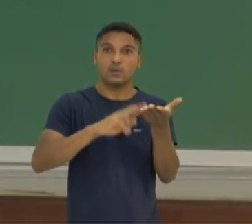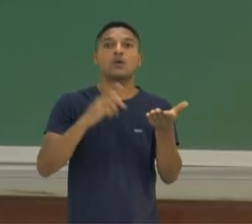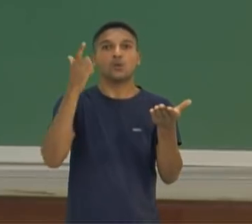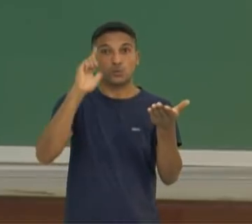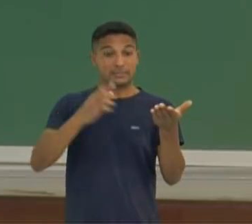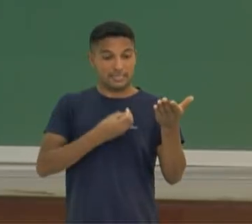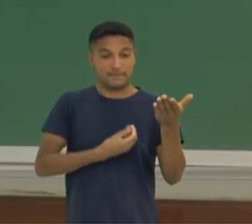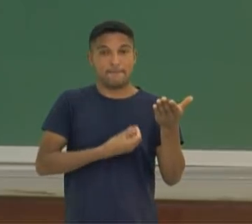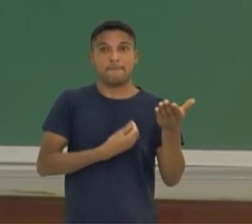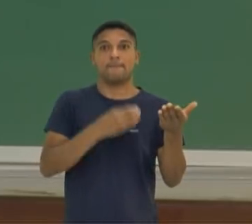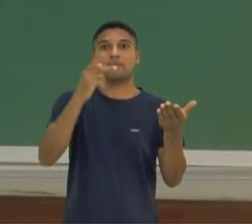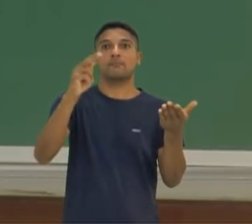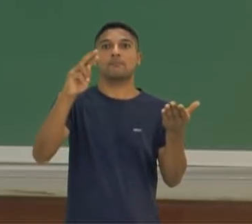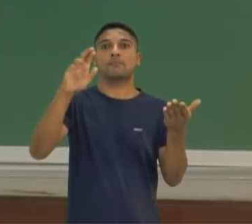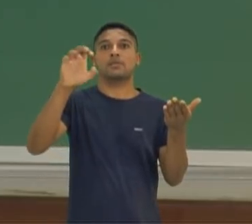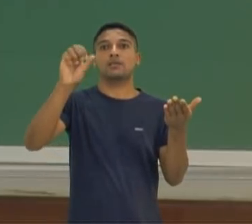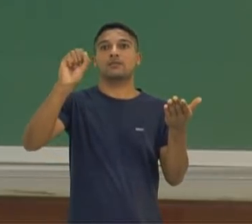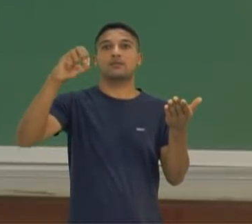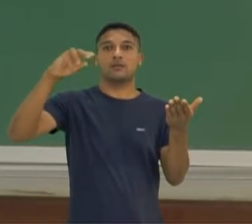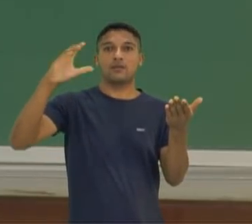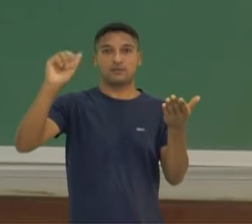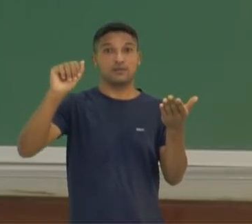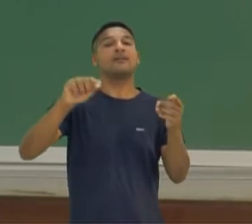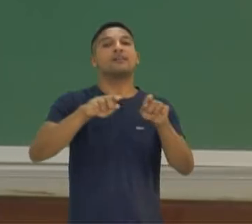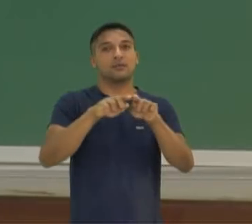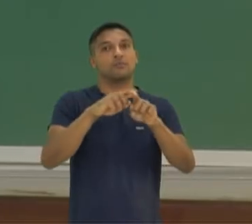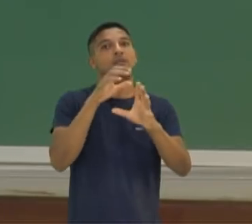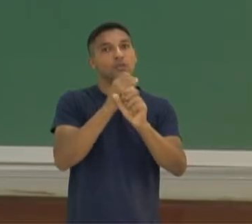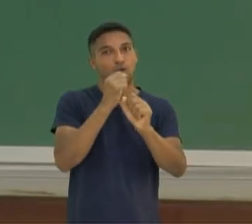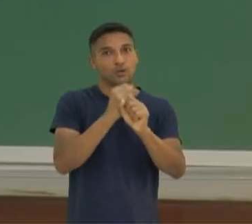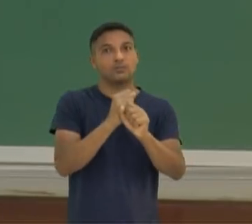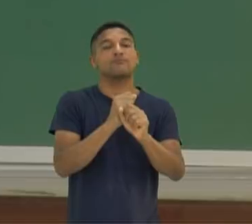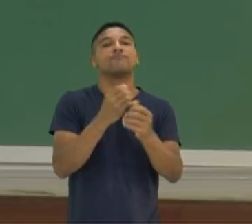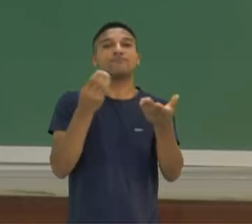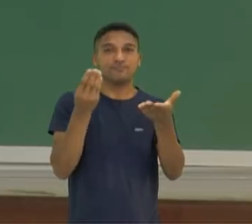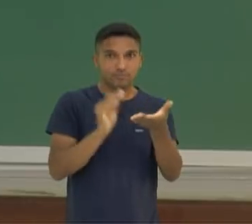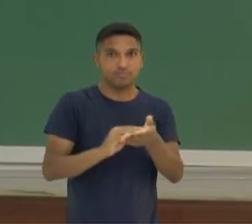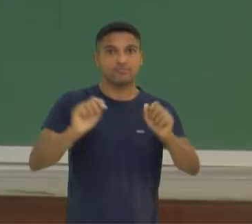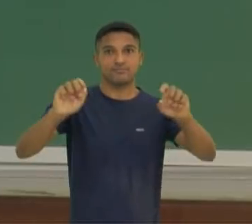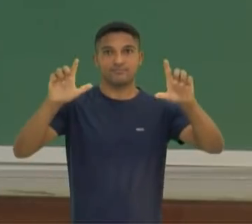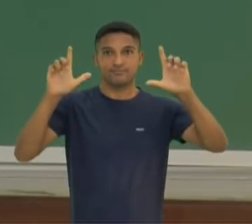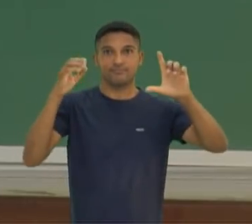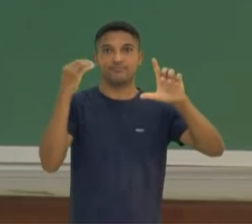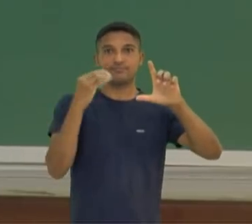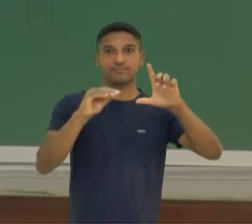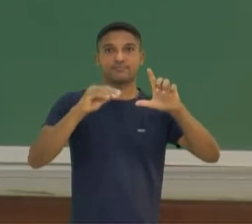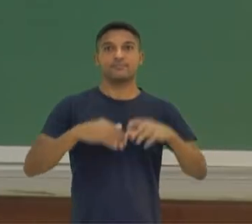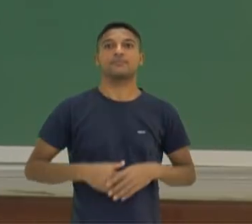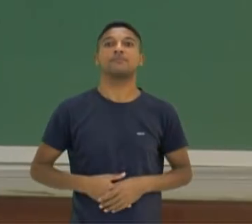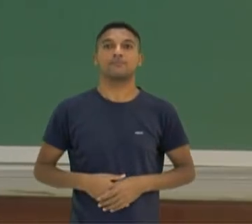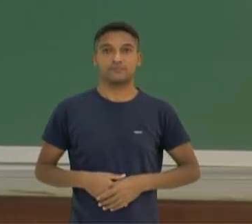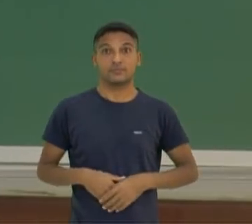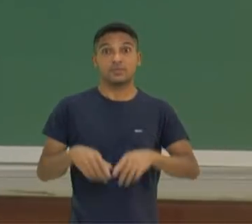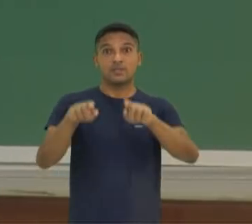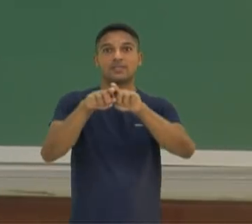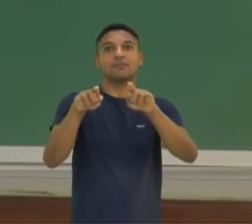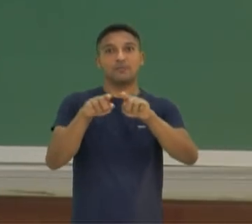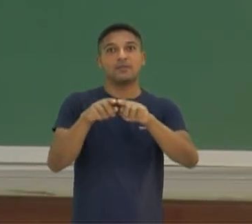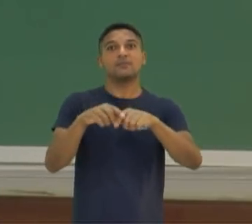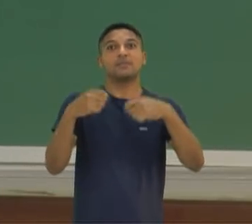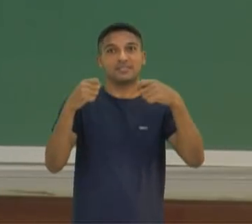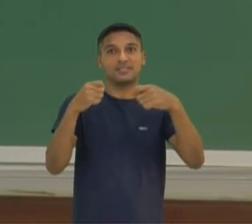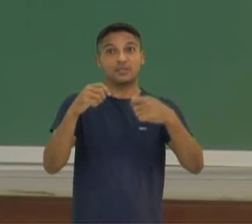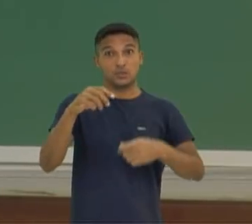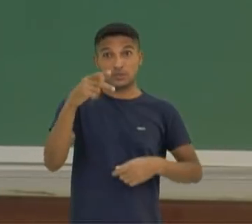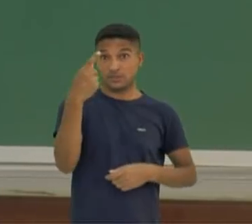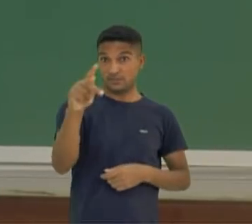presença, ela também vai contabilizar a sua nota. E também lembre-se de ir dar um oizinho lá para o